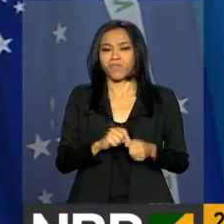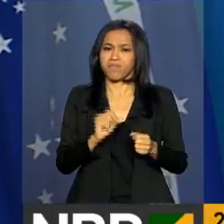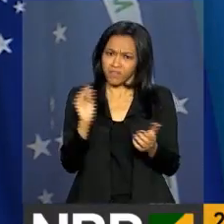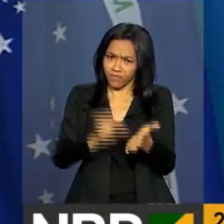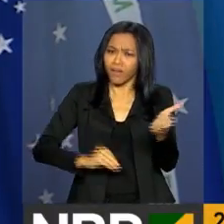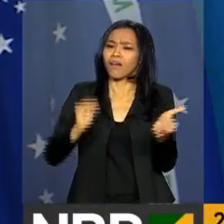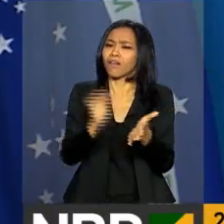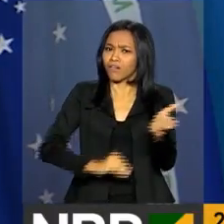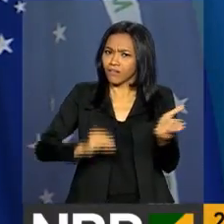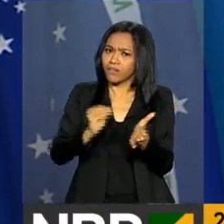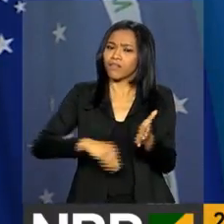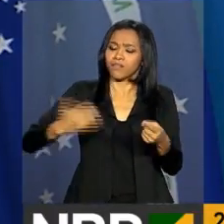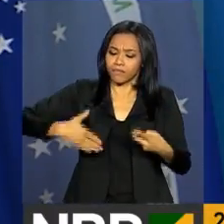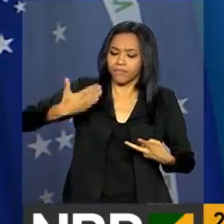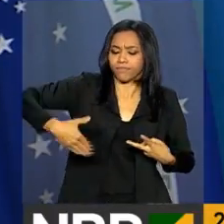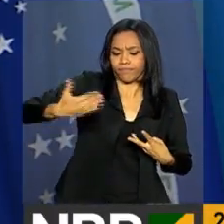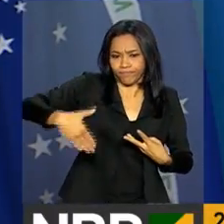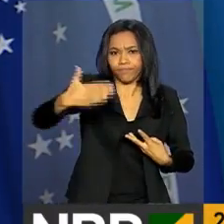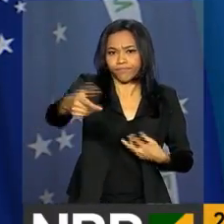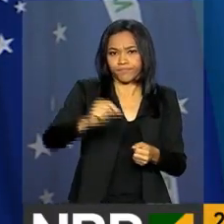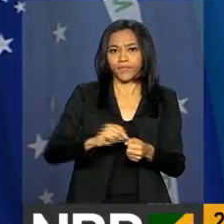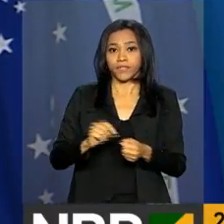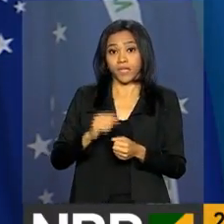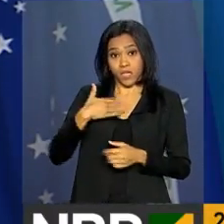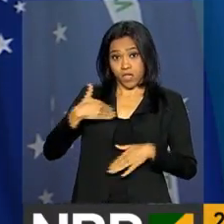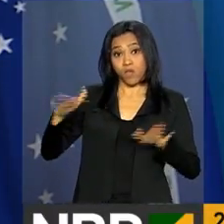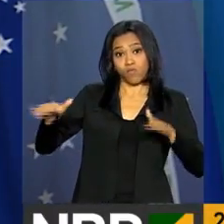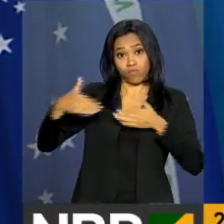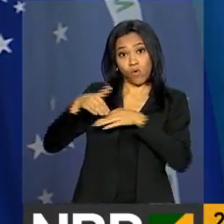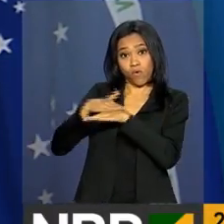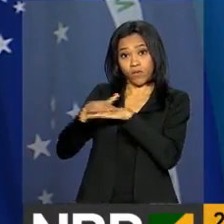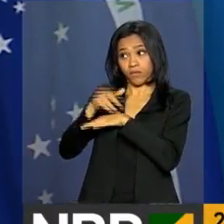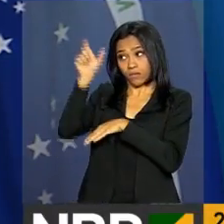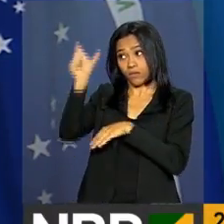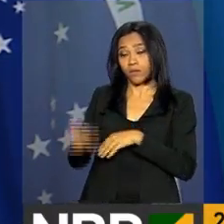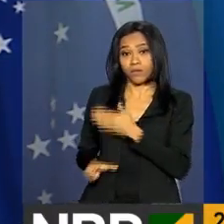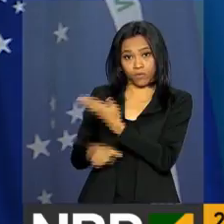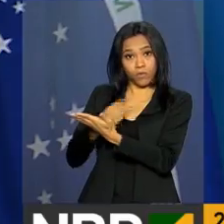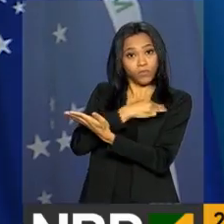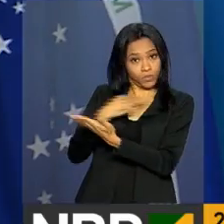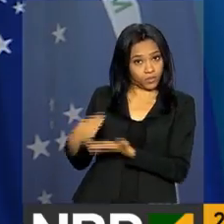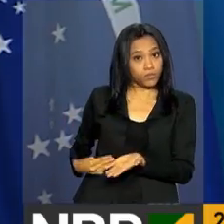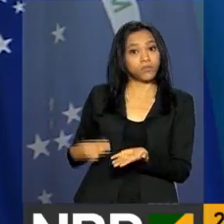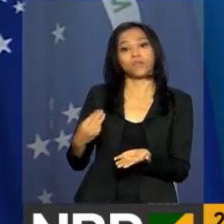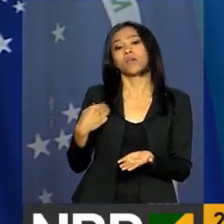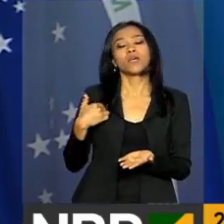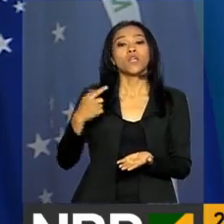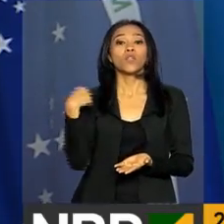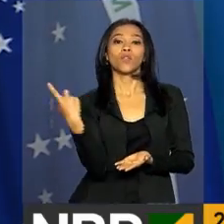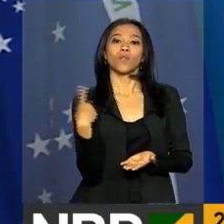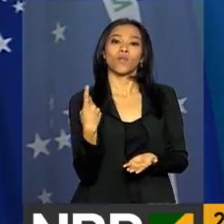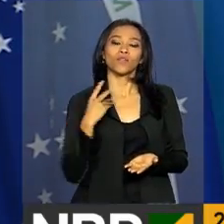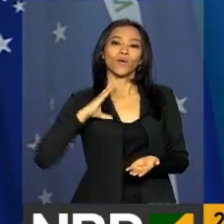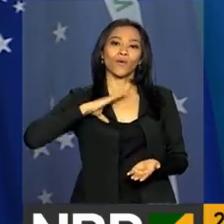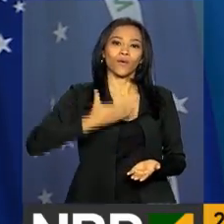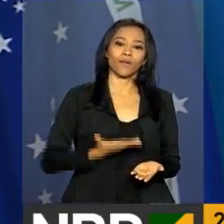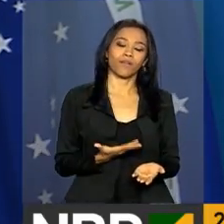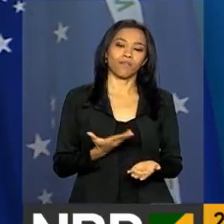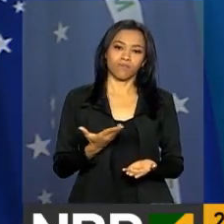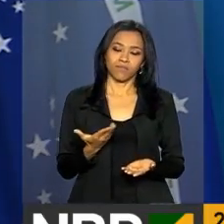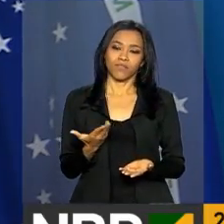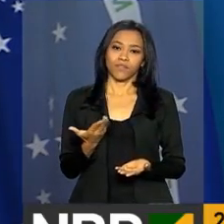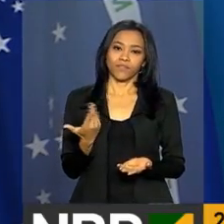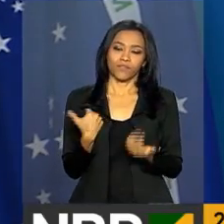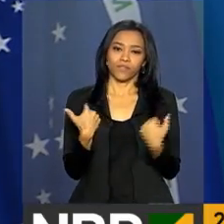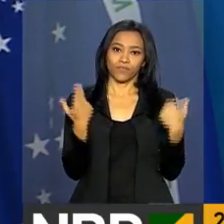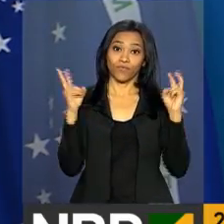nós tivemos como disse raúl a coragem nós todos de encartar o tema da segurança